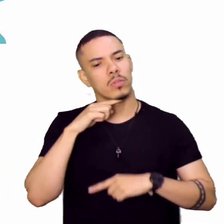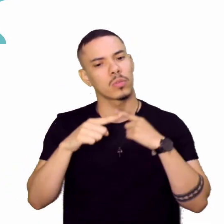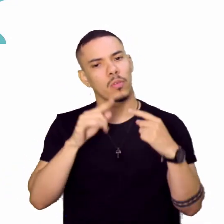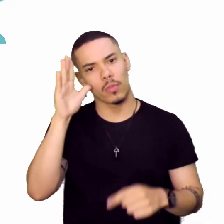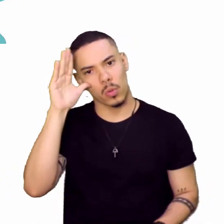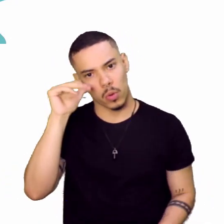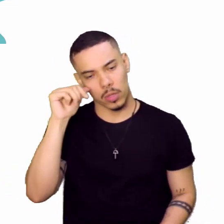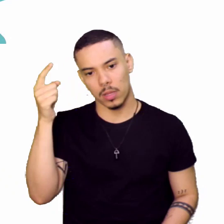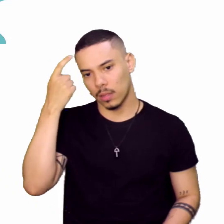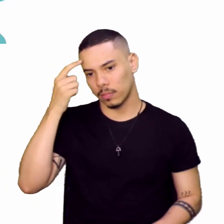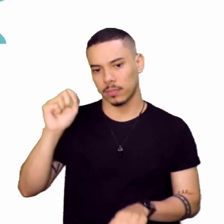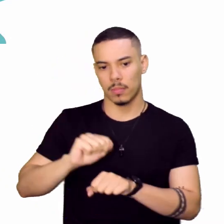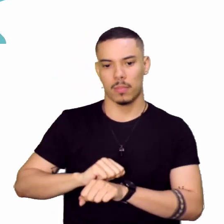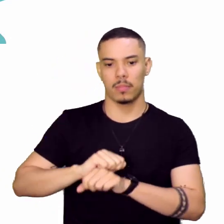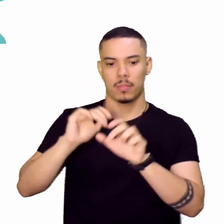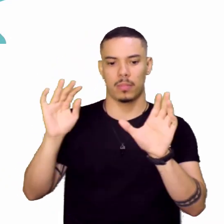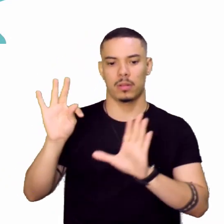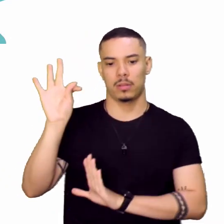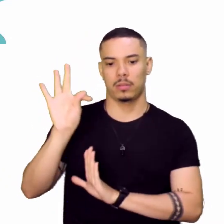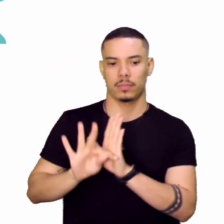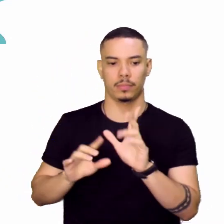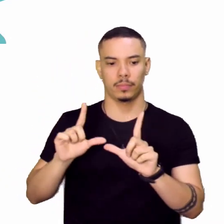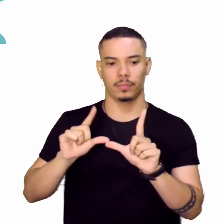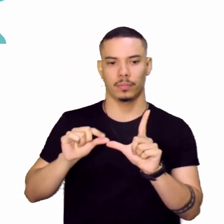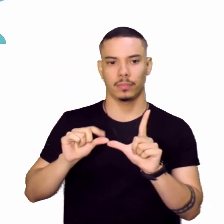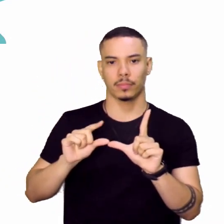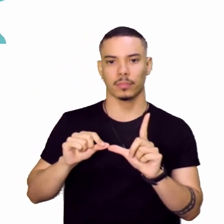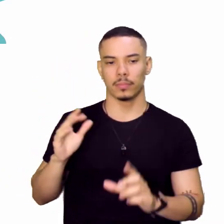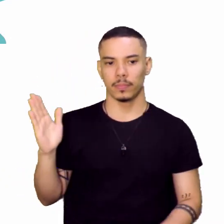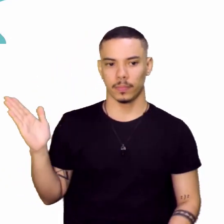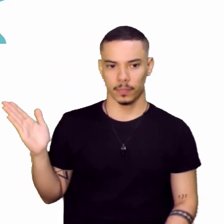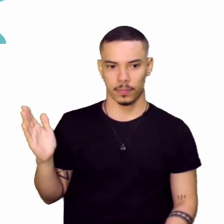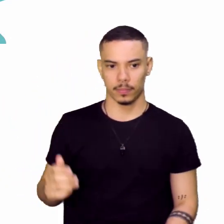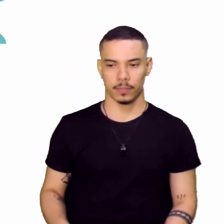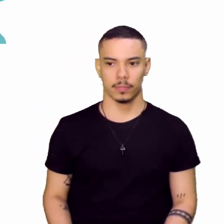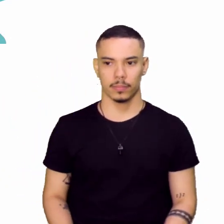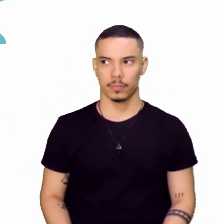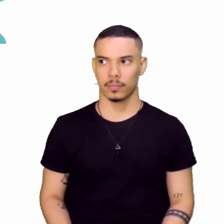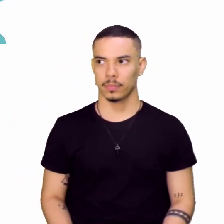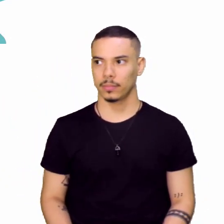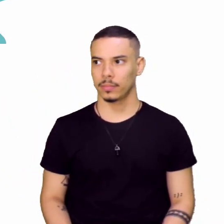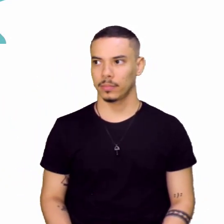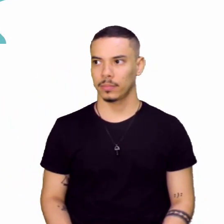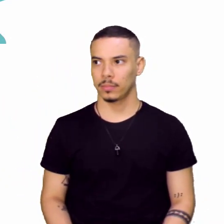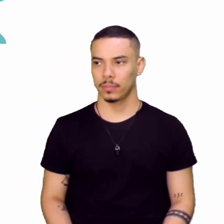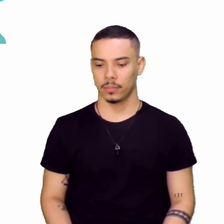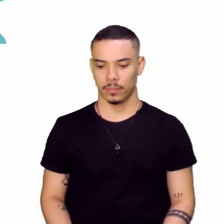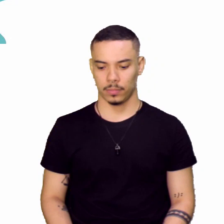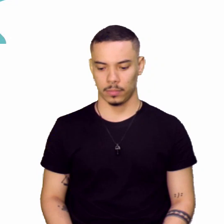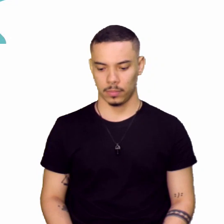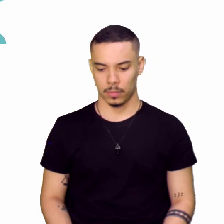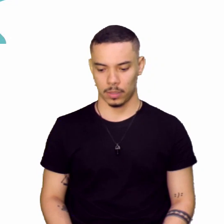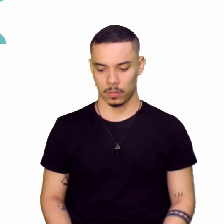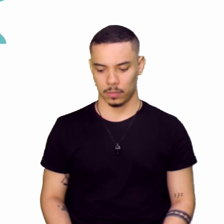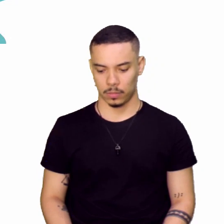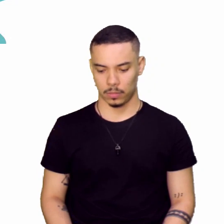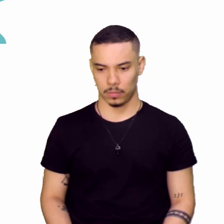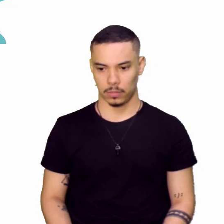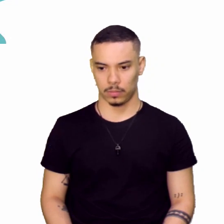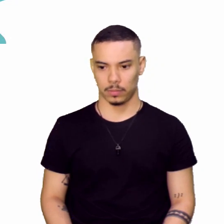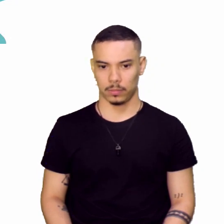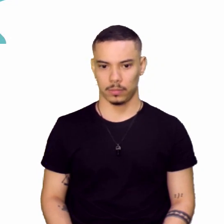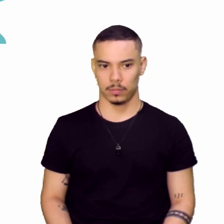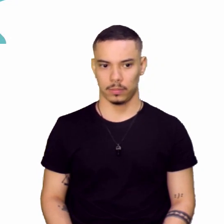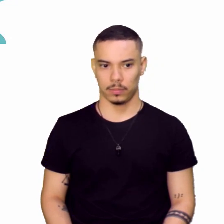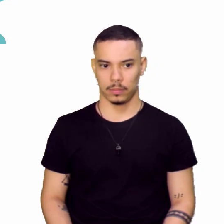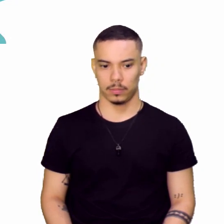estudante aí tá disponível aqui nesse link tá Inclusive eu vou Olha